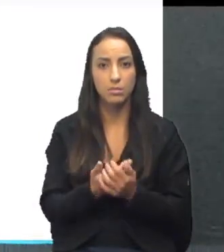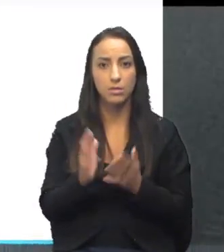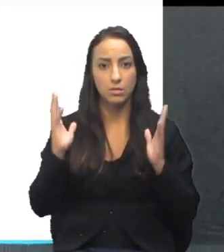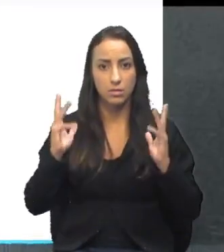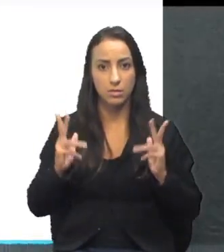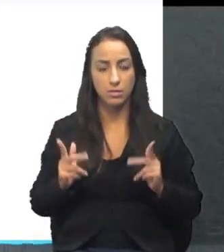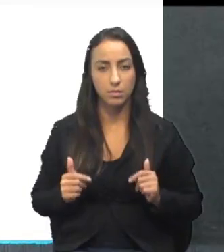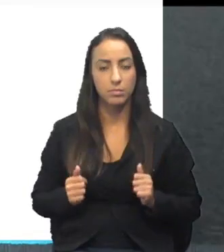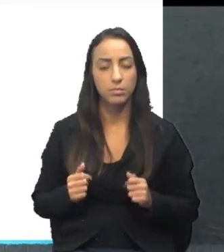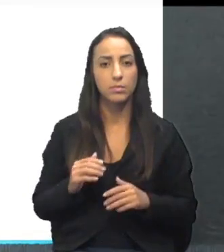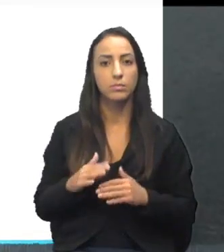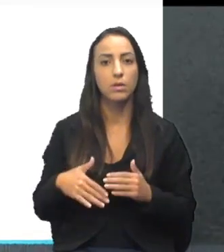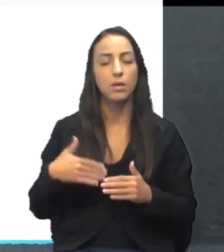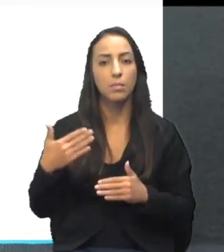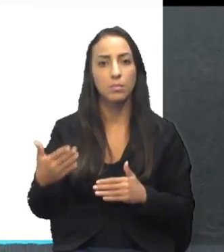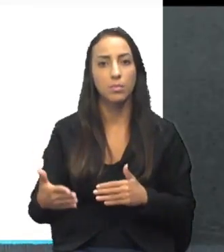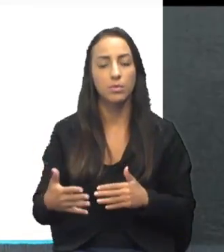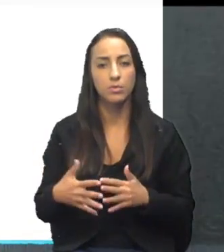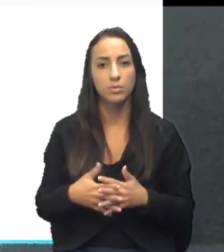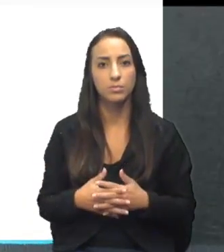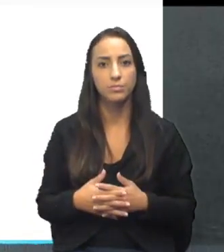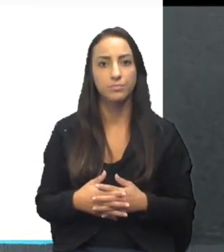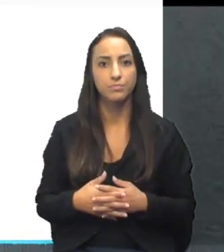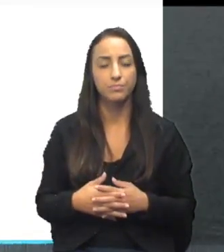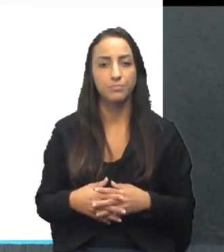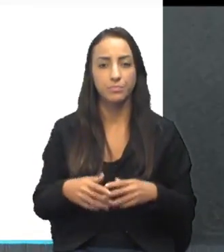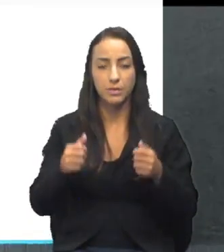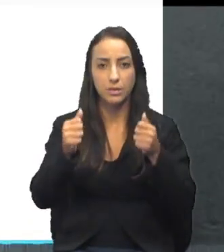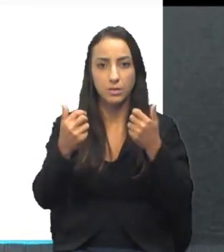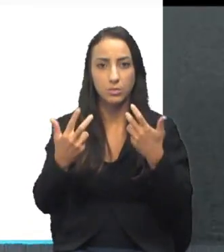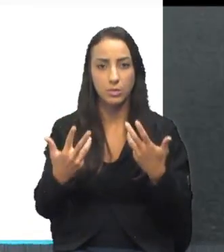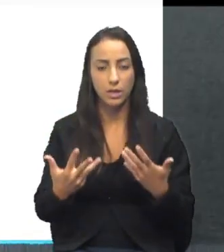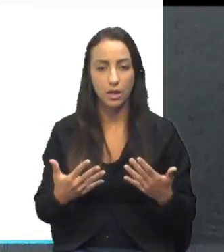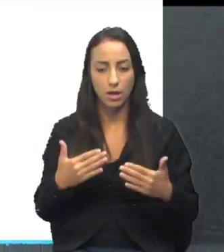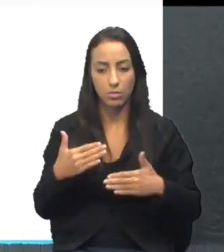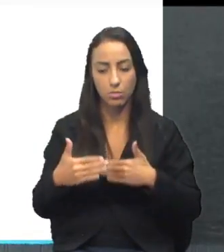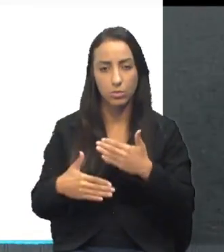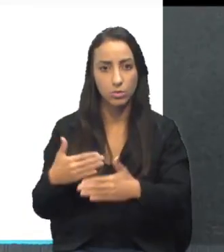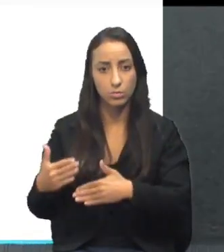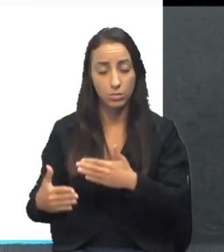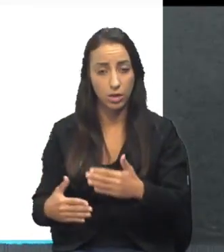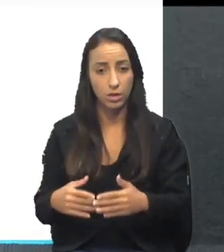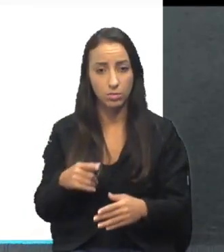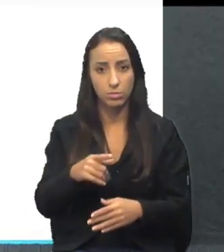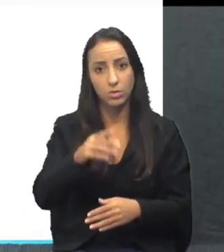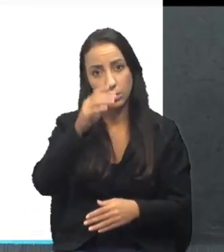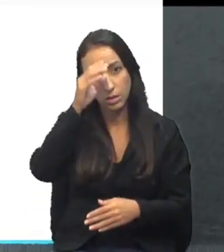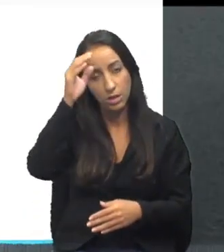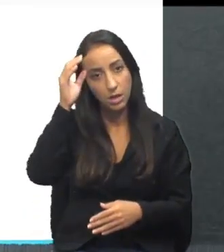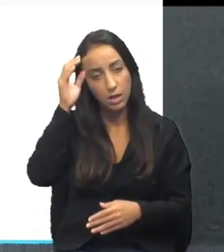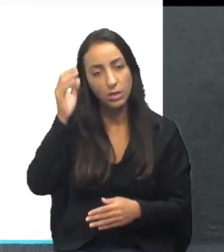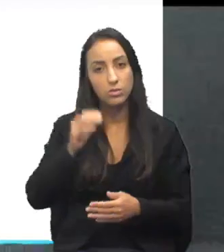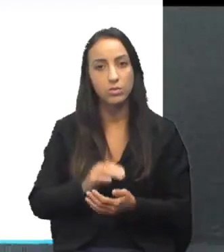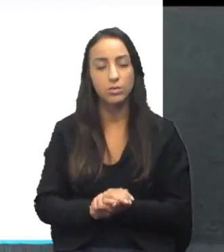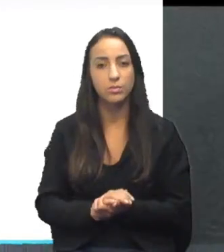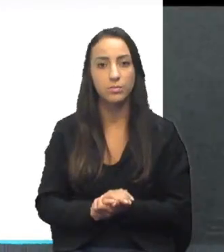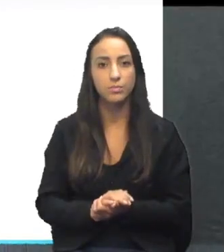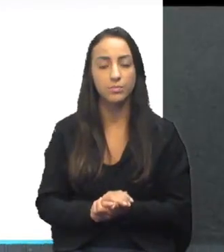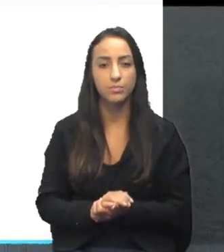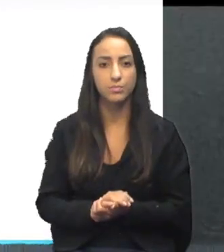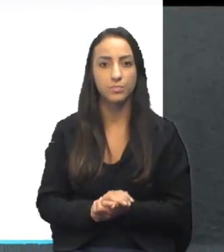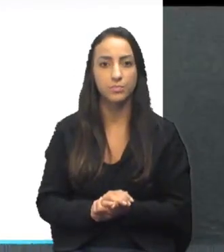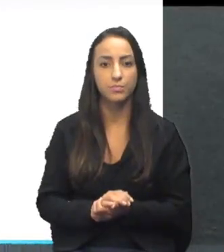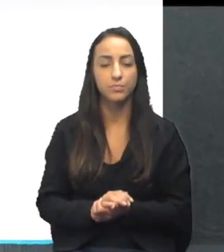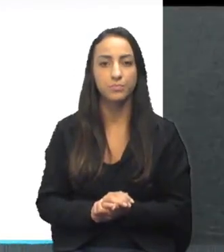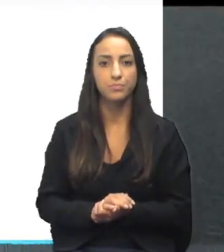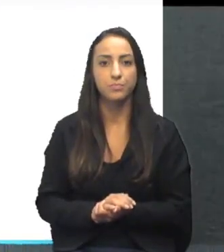mãos. Após, devemos explicar os procedimentos ao cliente e os prestadores